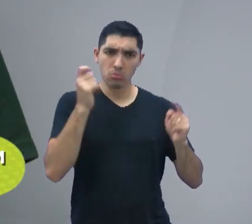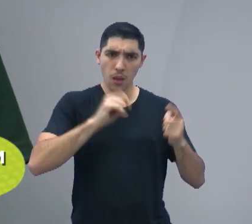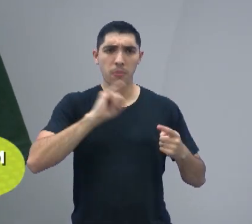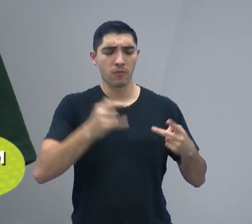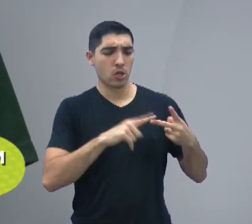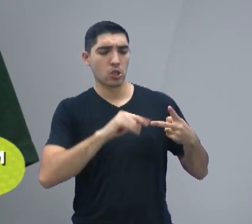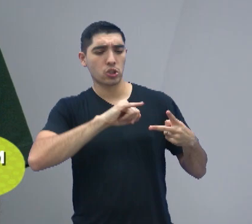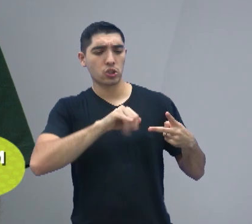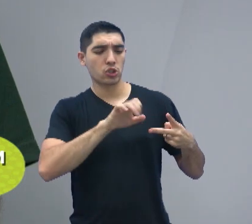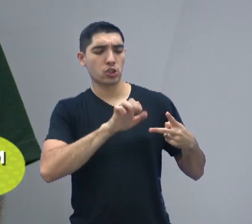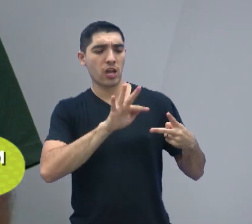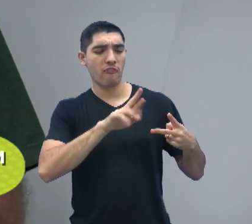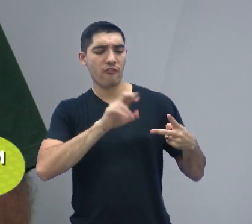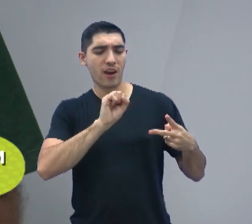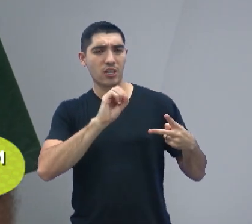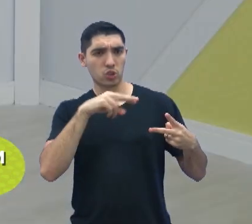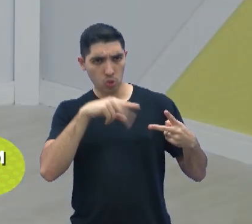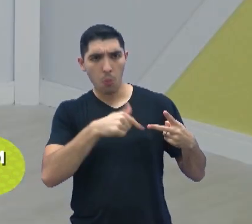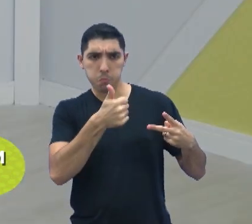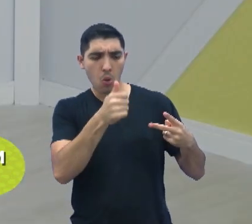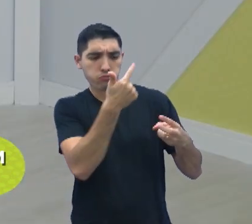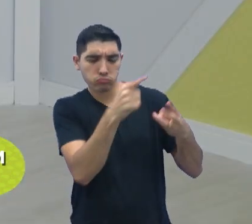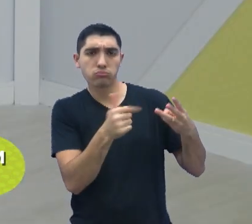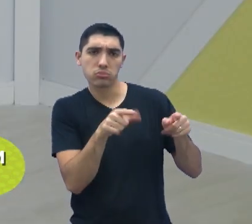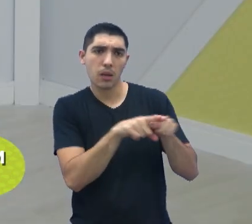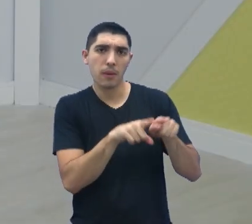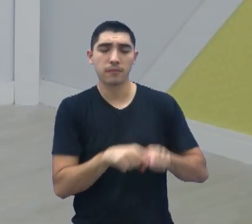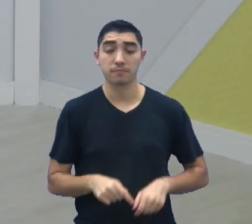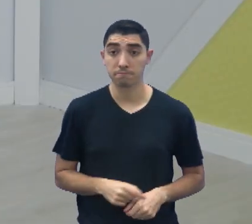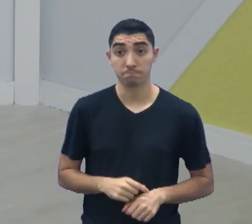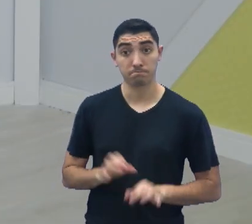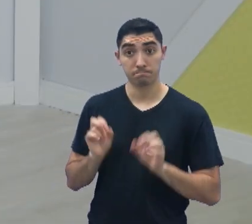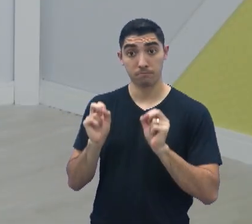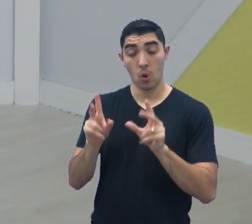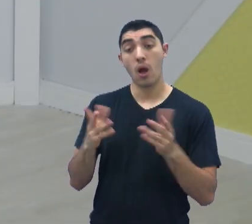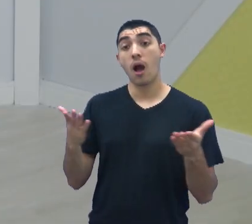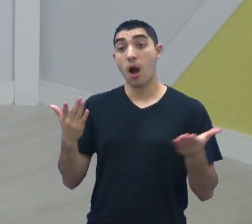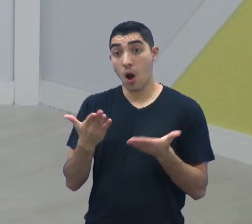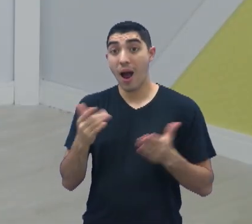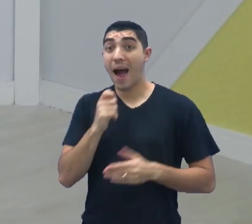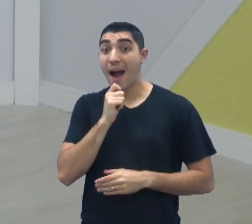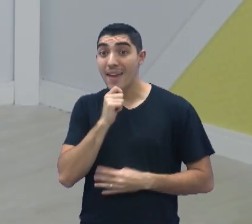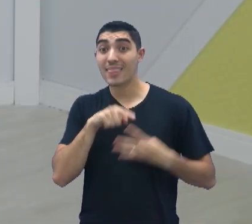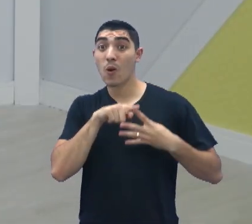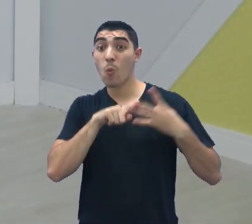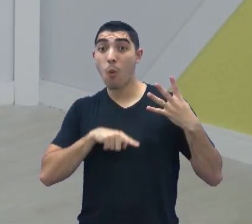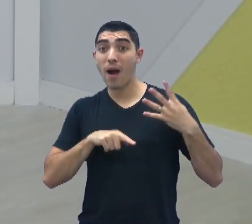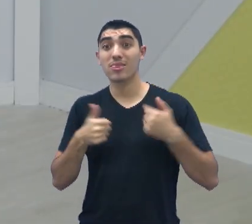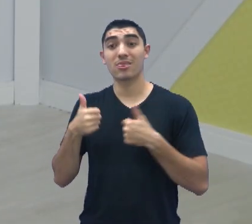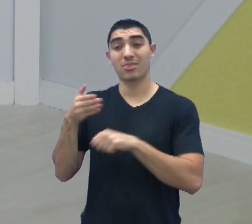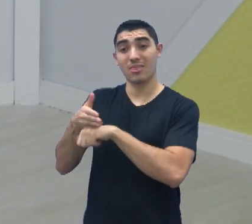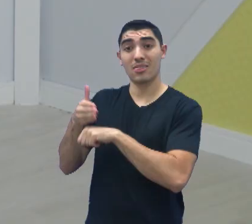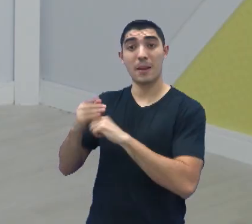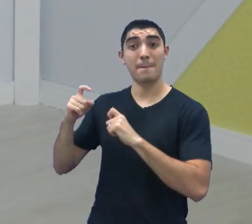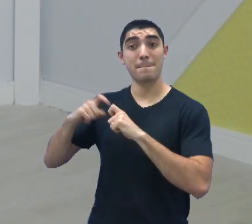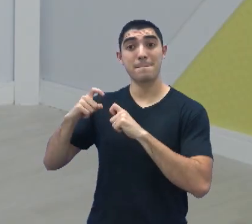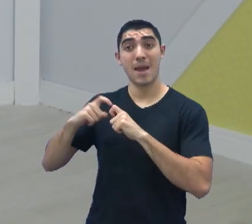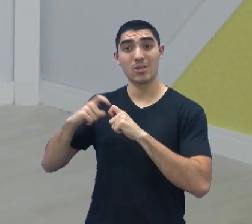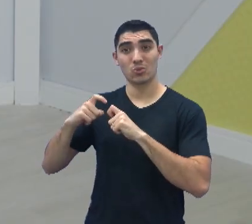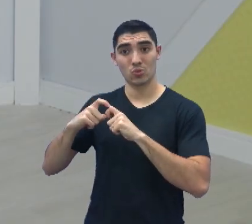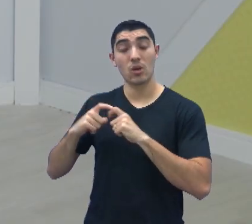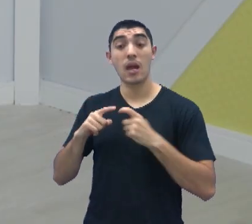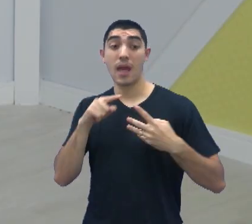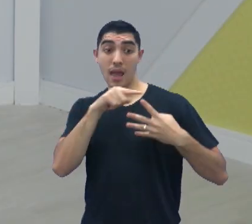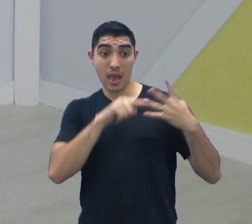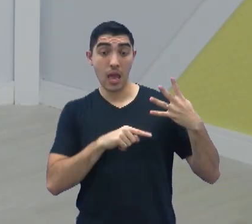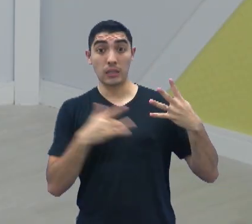Lima também para composição de elenco, bons nomes. Muito bem, para a gente fechar, tem 4 jogadores que estão no departamento médico e só podem ser liberados assim